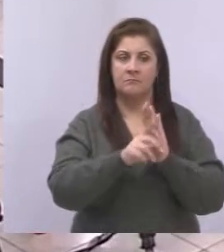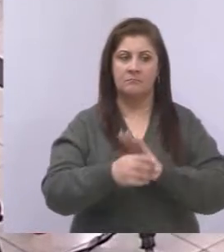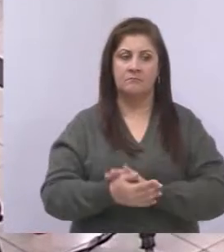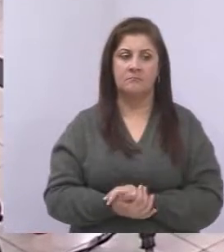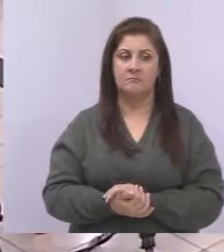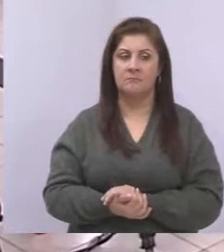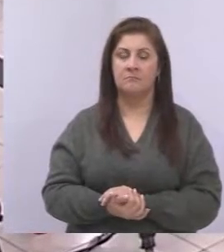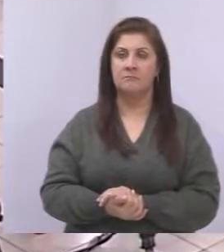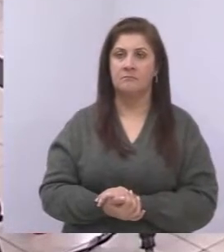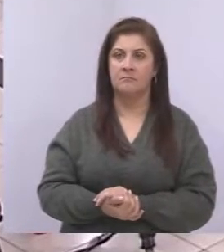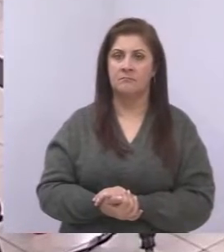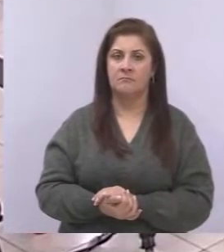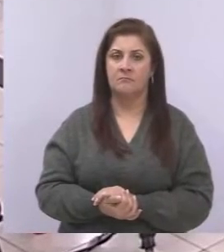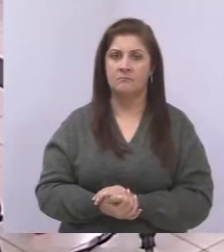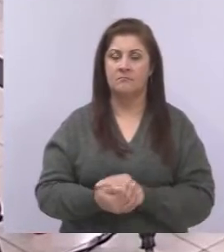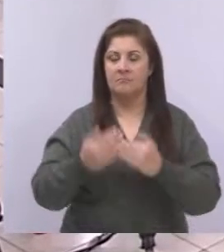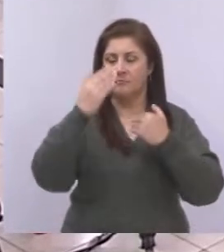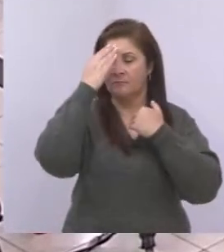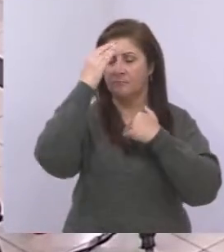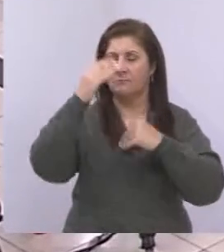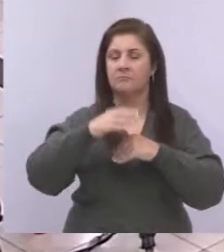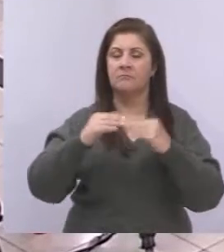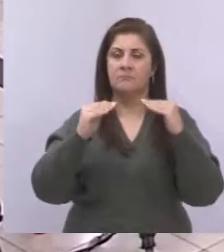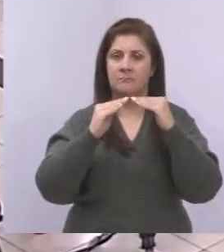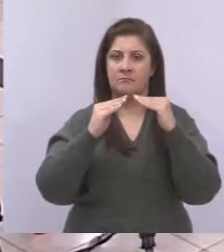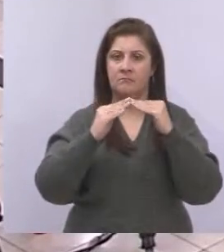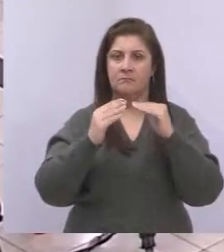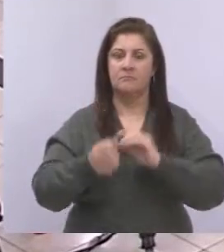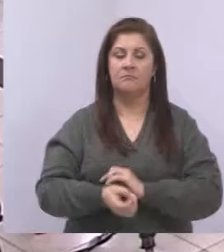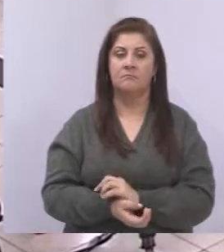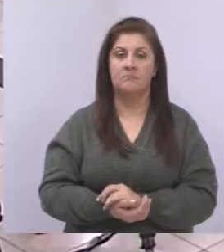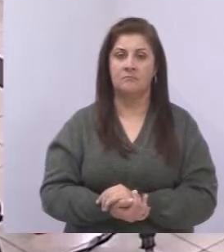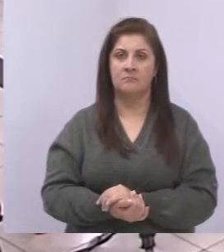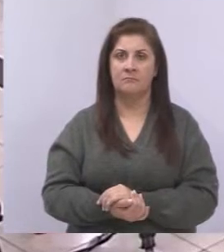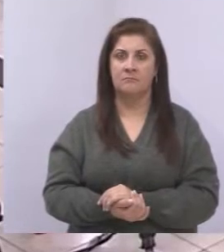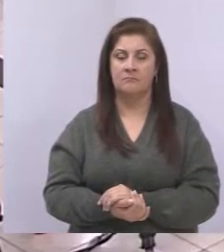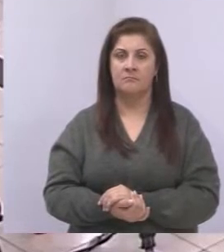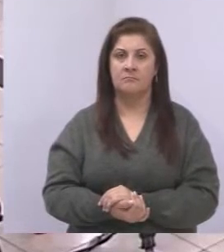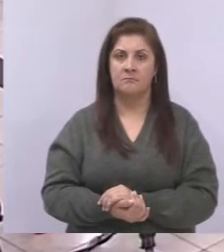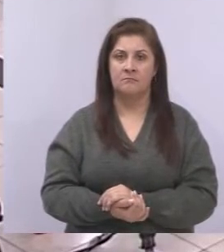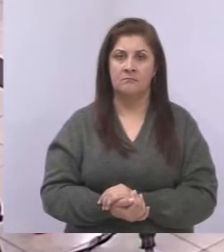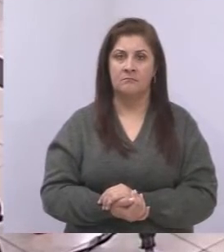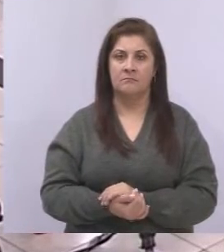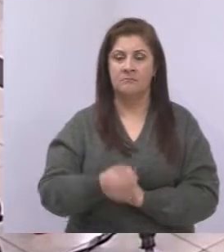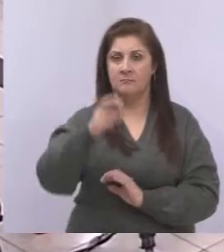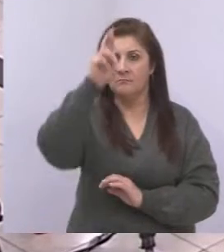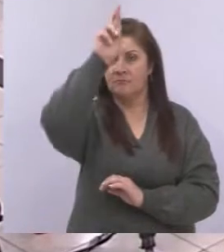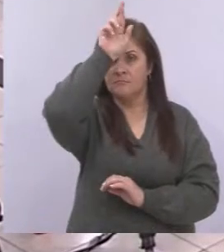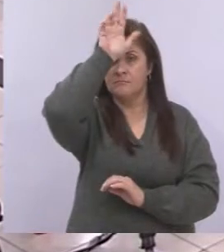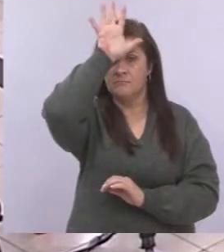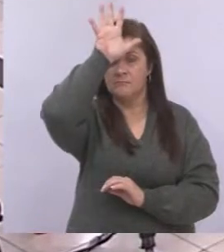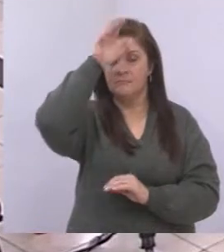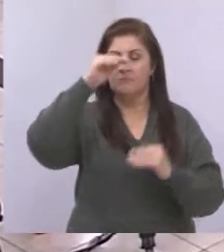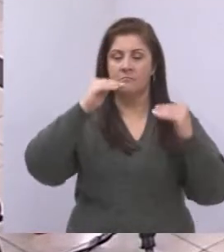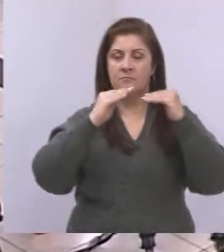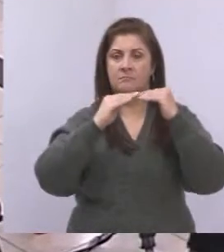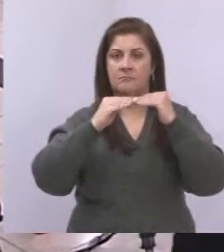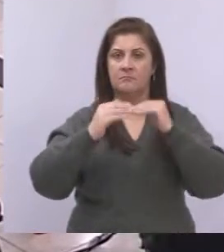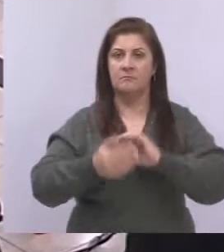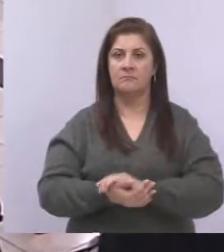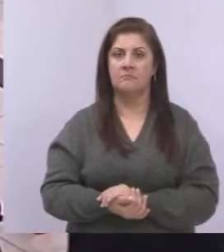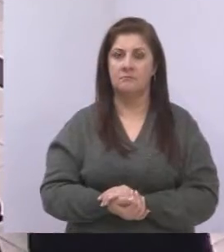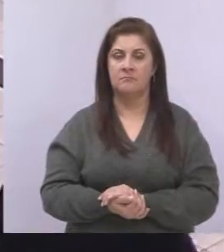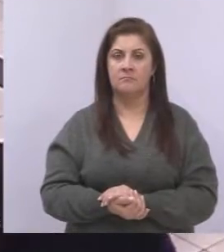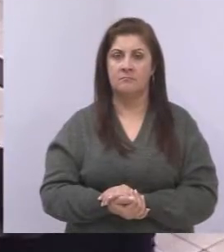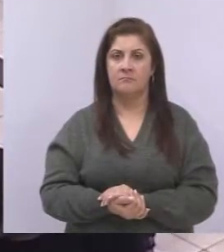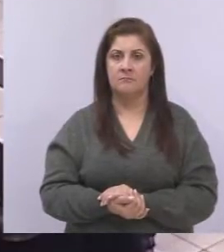E meu muito obrigado. Sou favorável. Como vota vereador Dr. Rodrigo Salomão? Favorável.